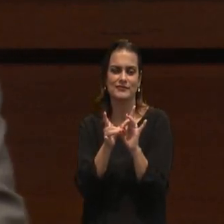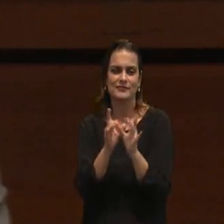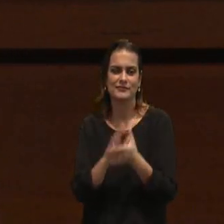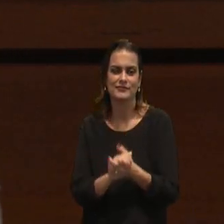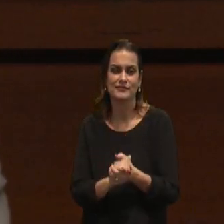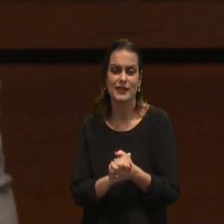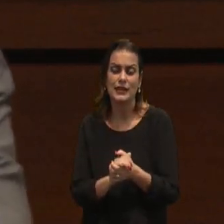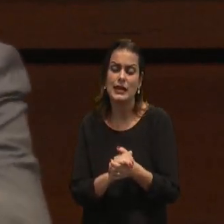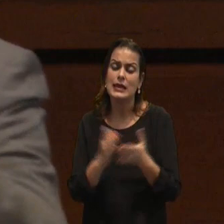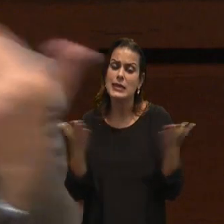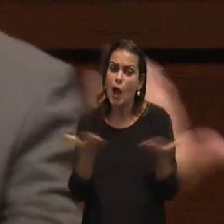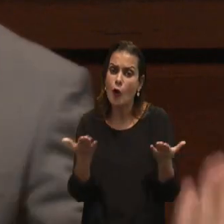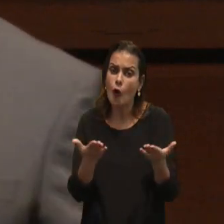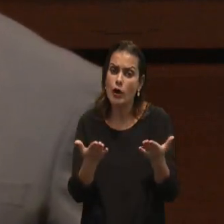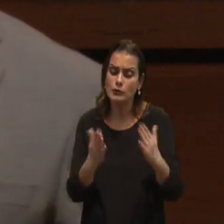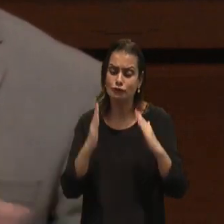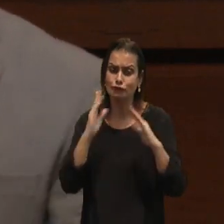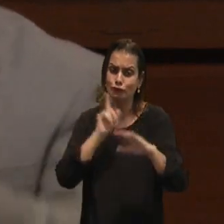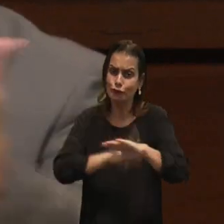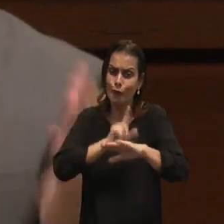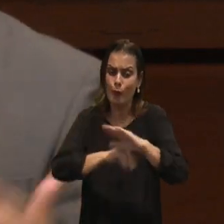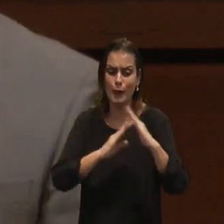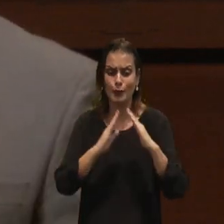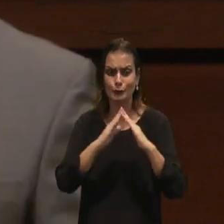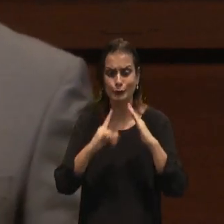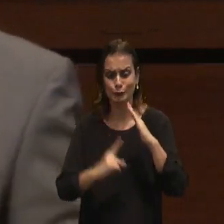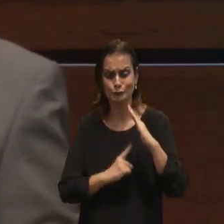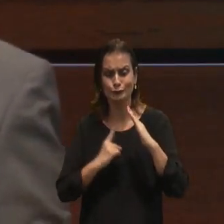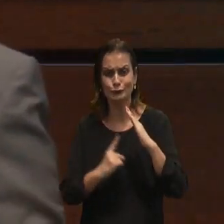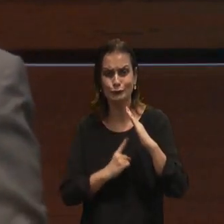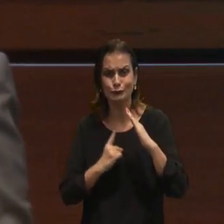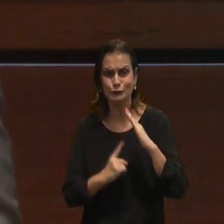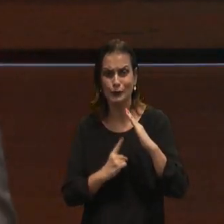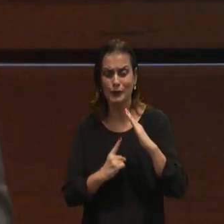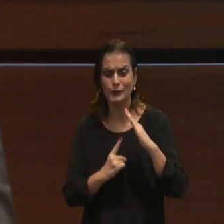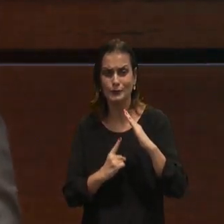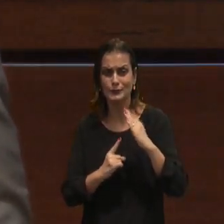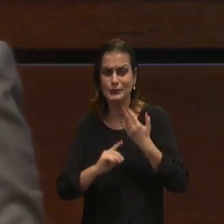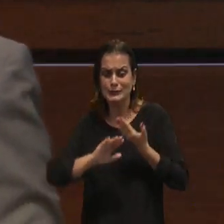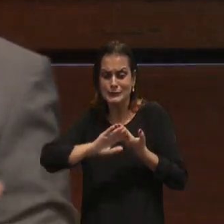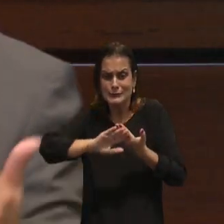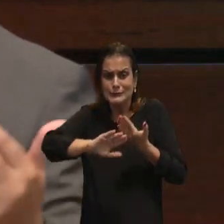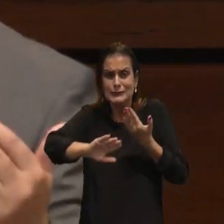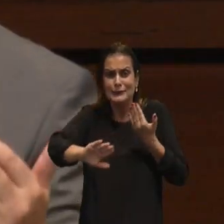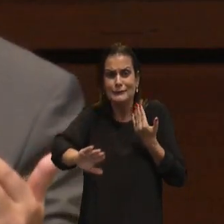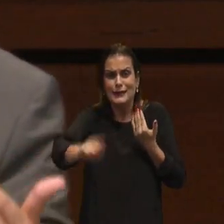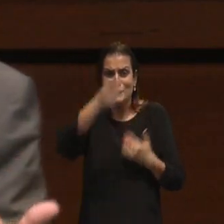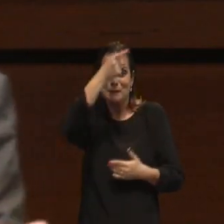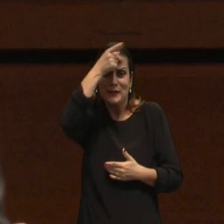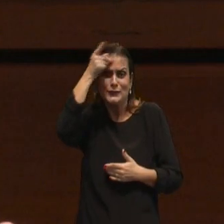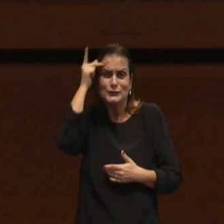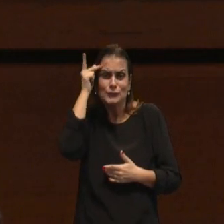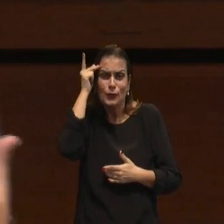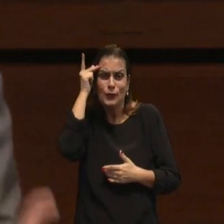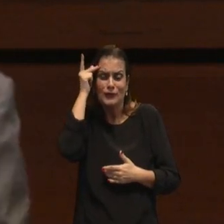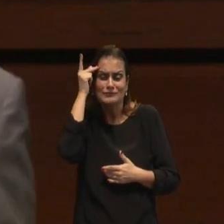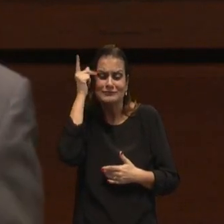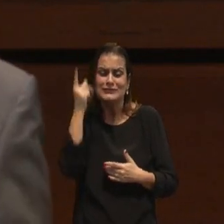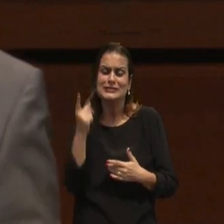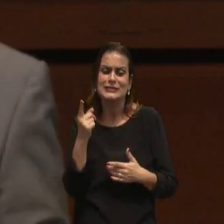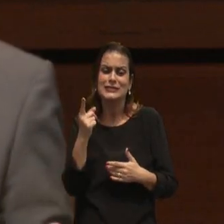E esta perda deste espaçamento, que perdemos o contato com as pessoas, aquele contato tão essencial,